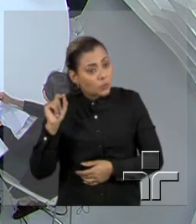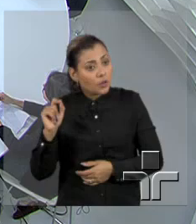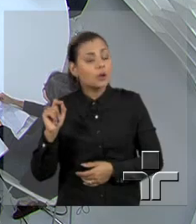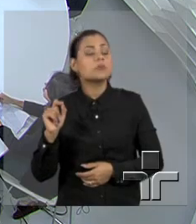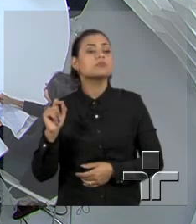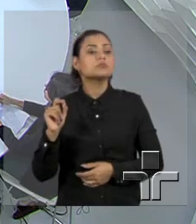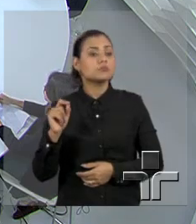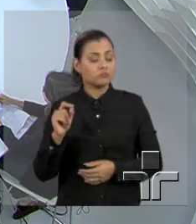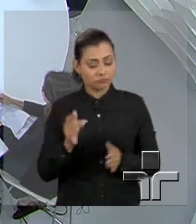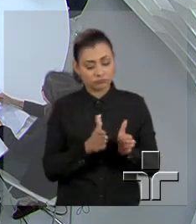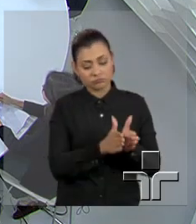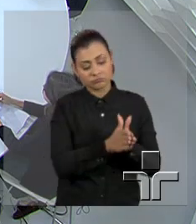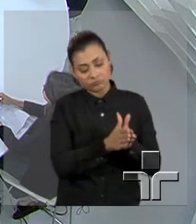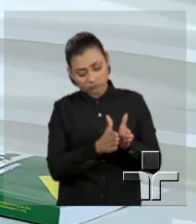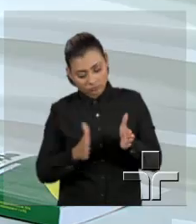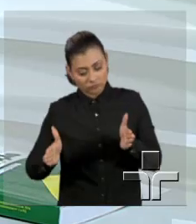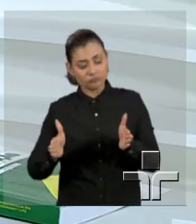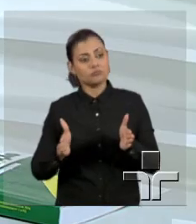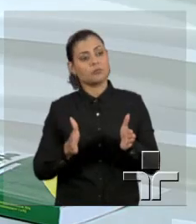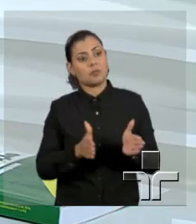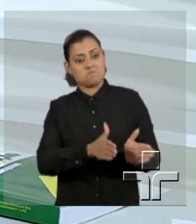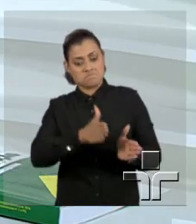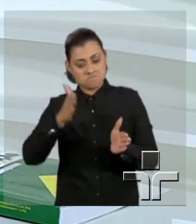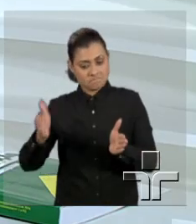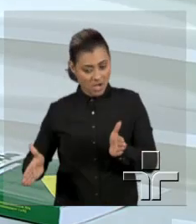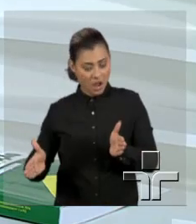extensão à